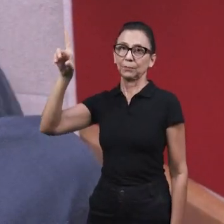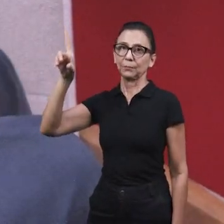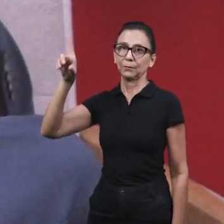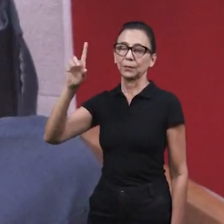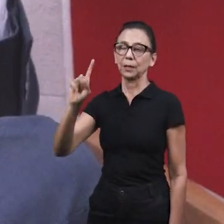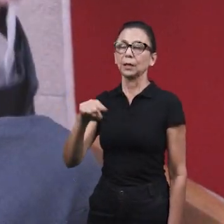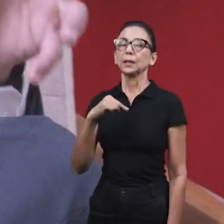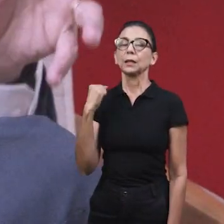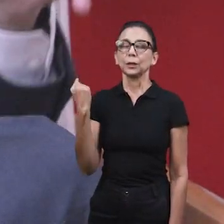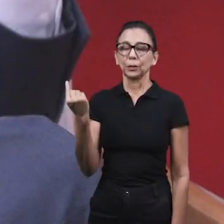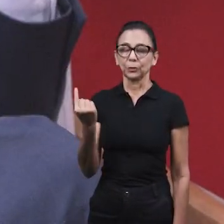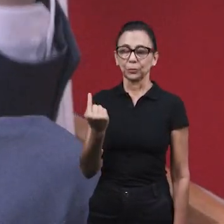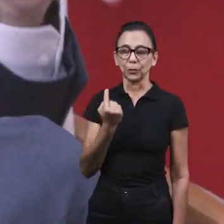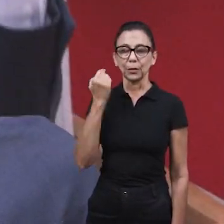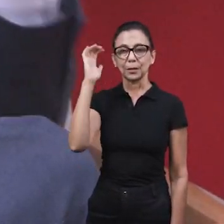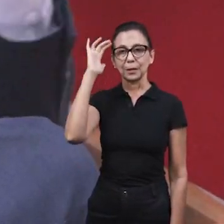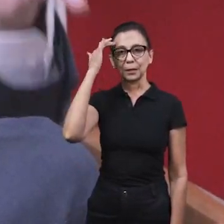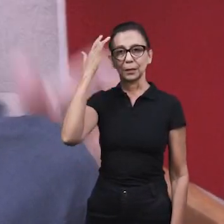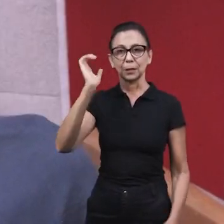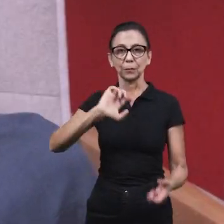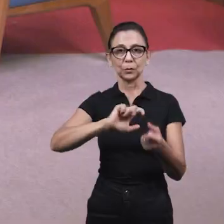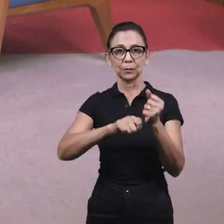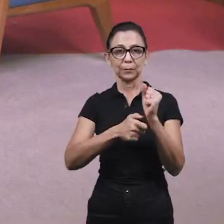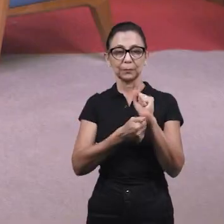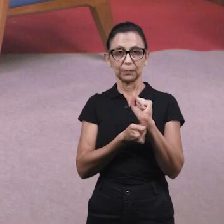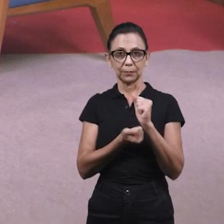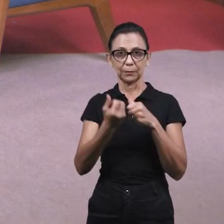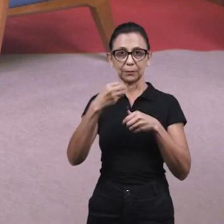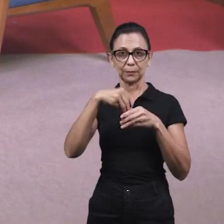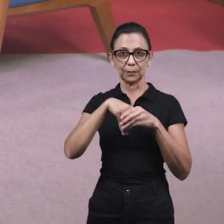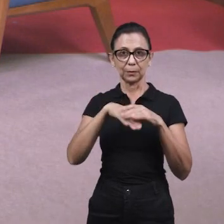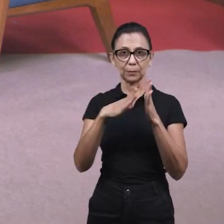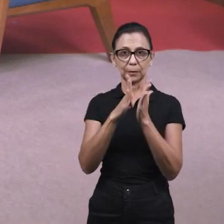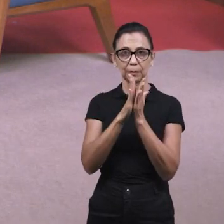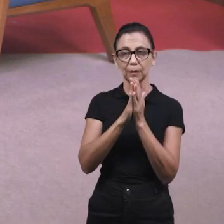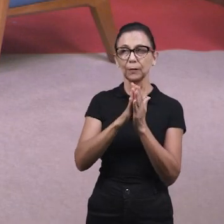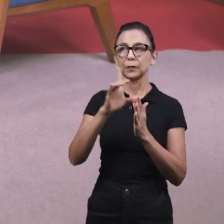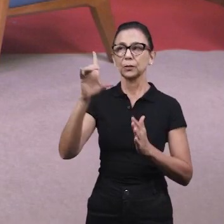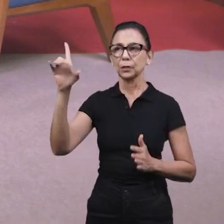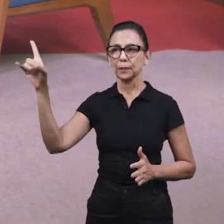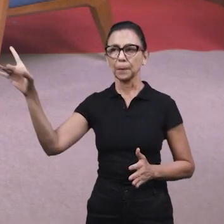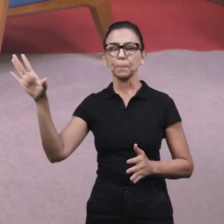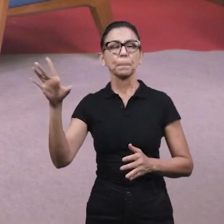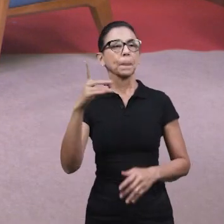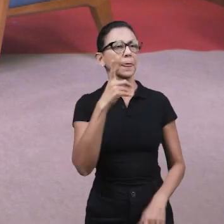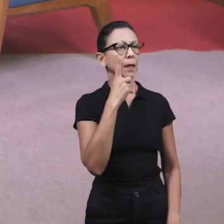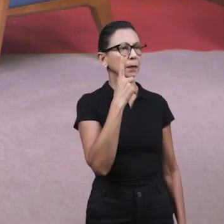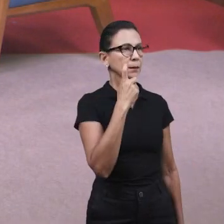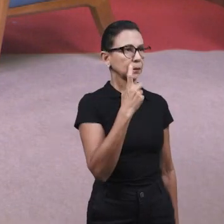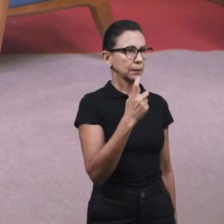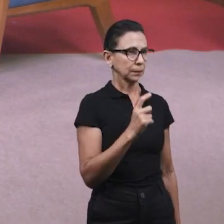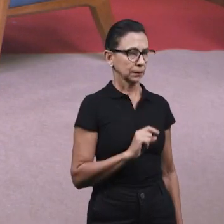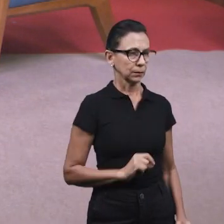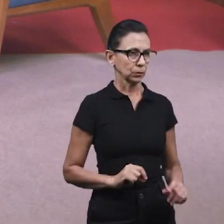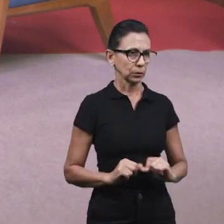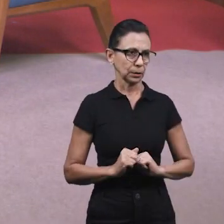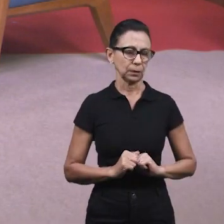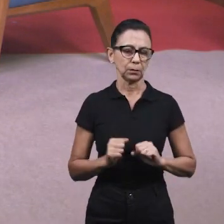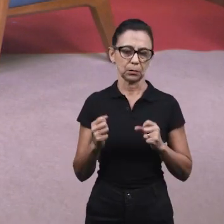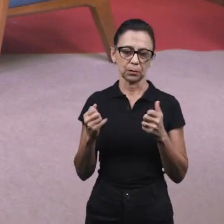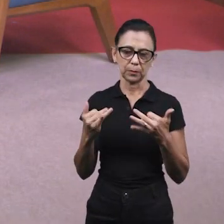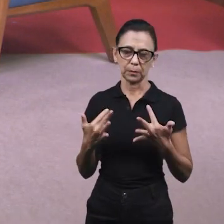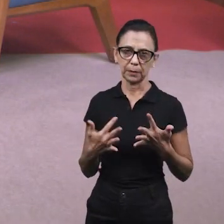proféticos que existem na palavra de Deus. Há uma coisa interessante que nós estamos fazendo aqui, é porque nós estamos fazendo uma